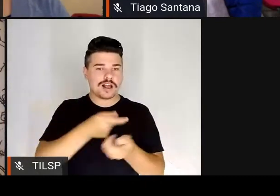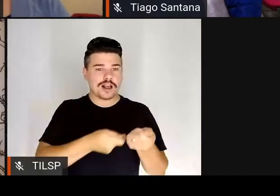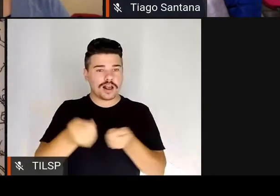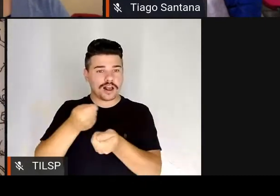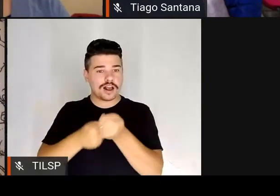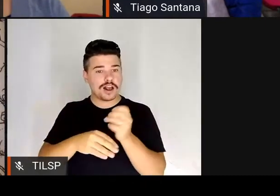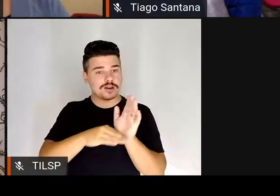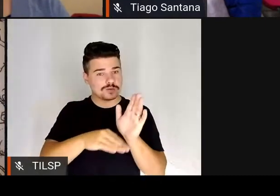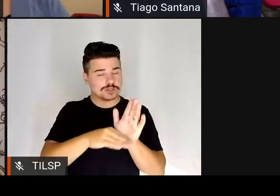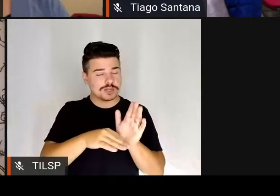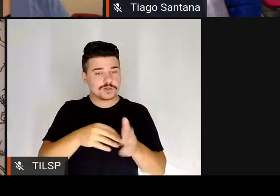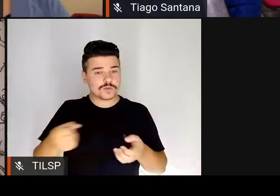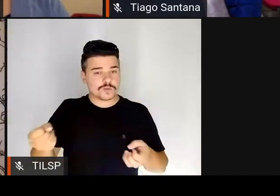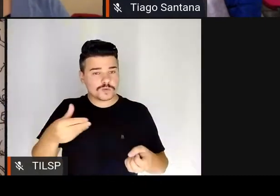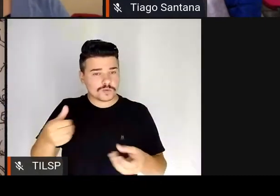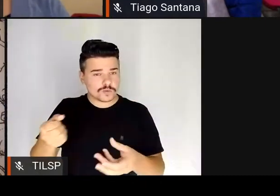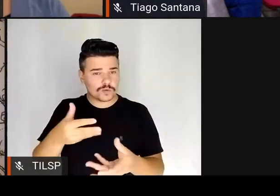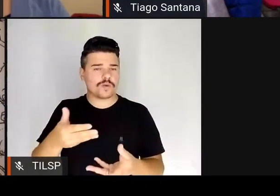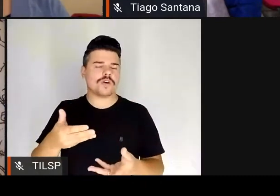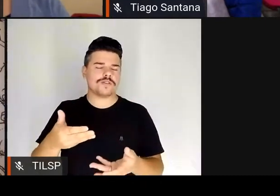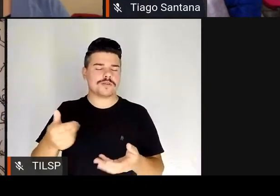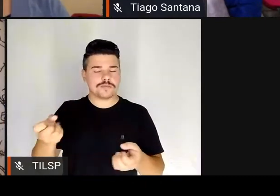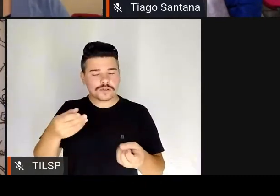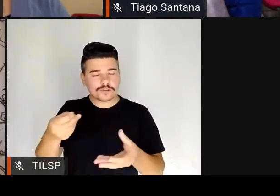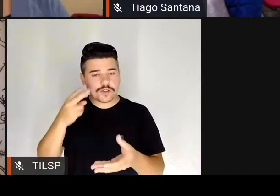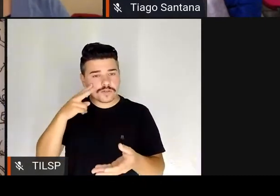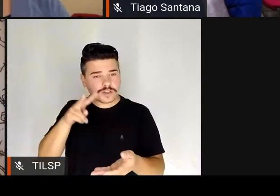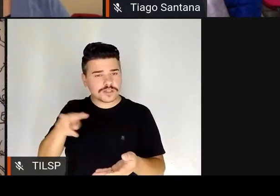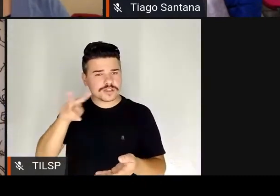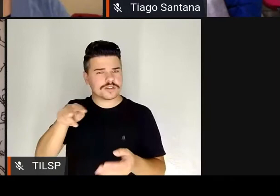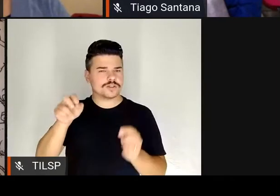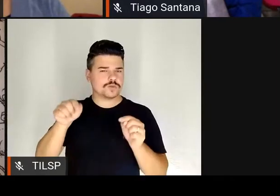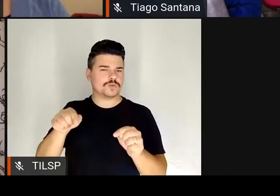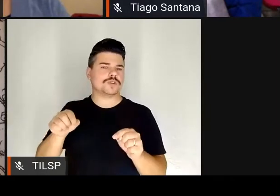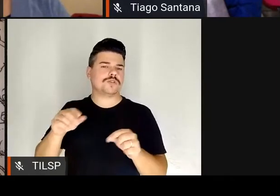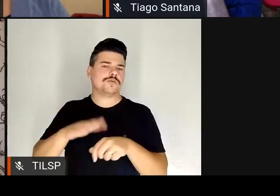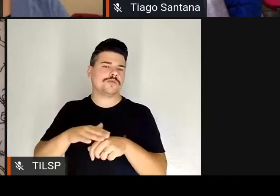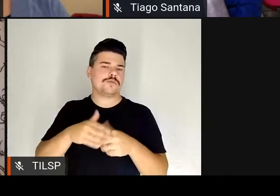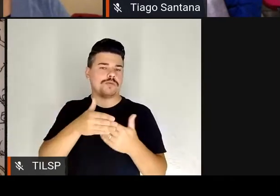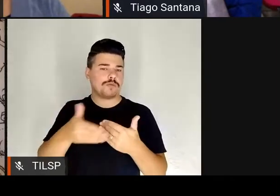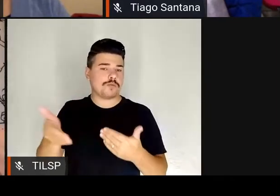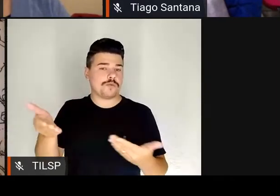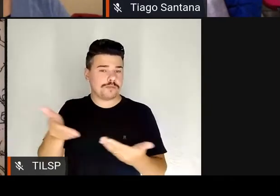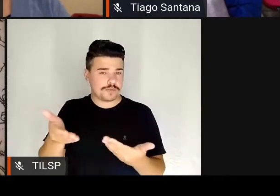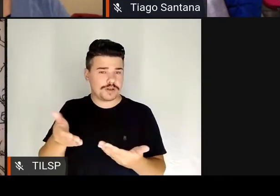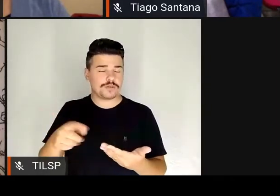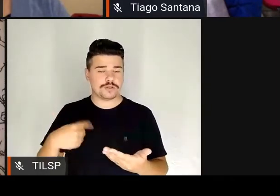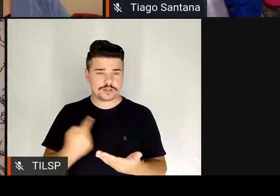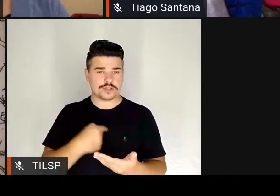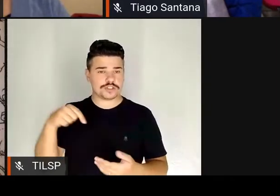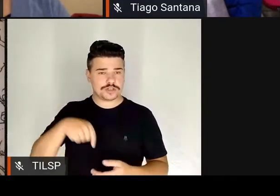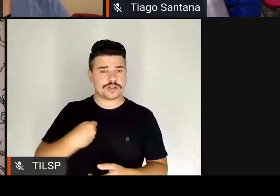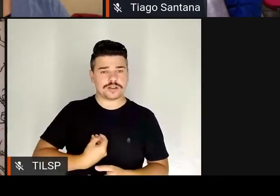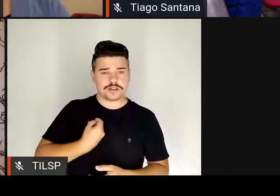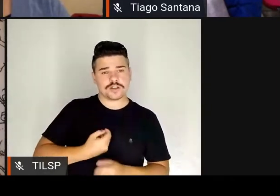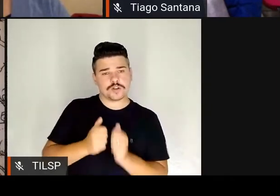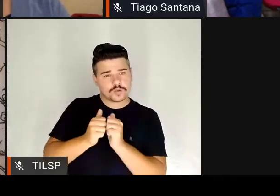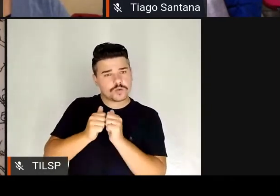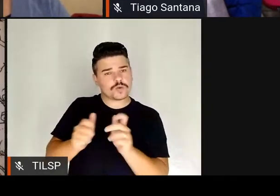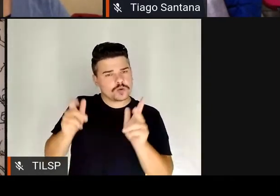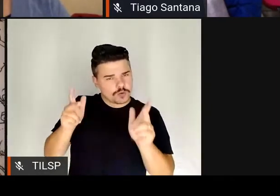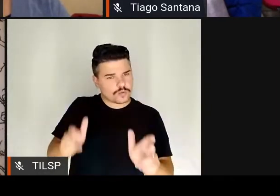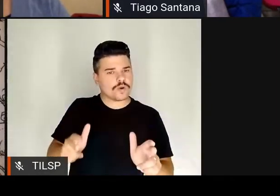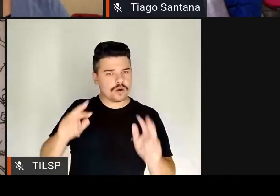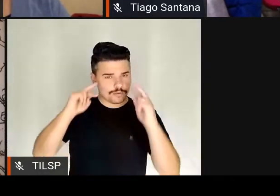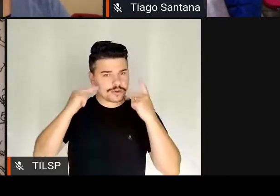uma nova leitura, né, do momento que a gente passa enquanto humanidade. Então,